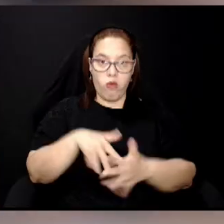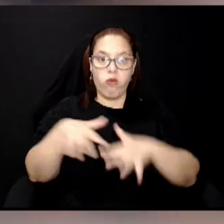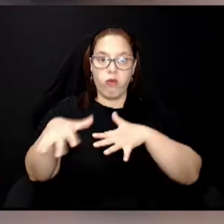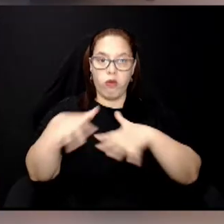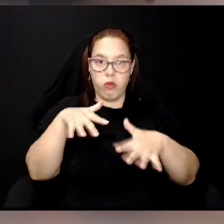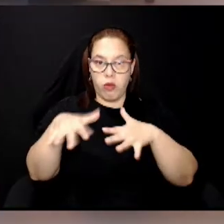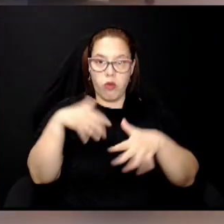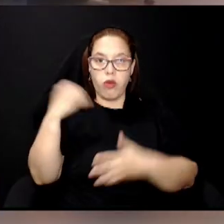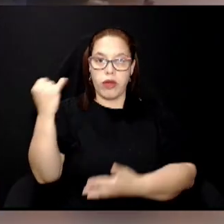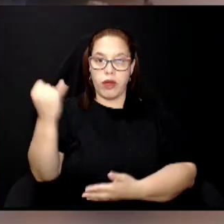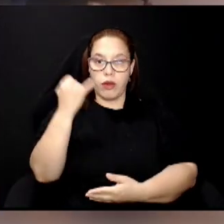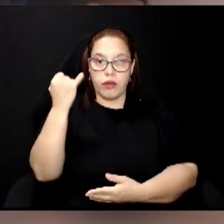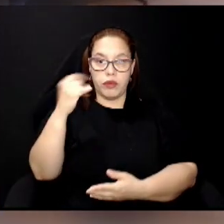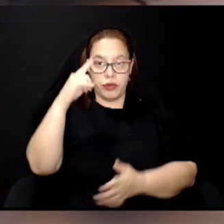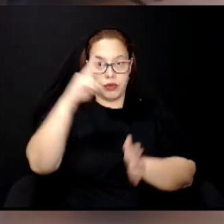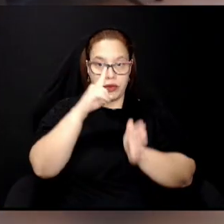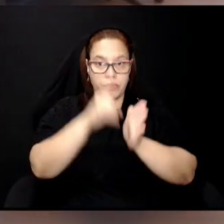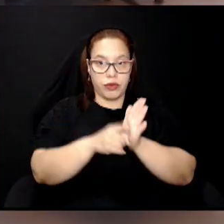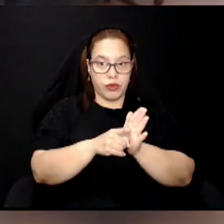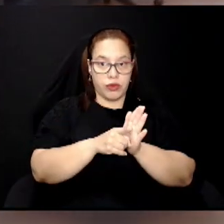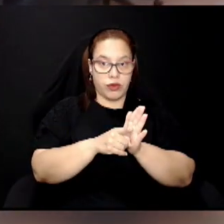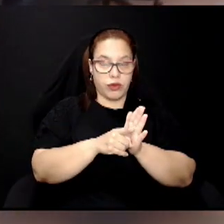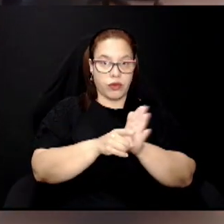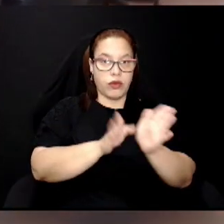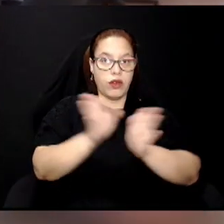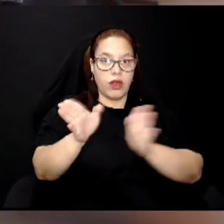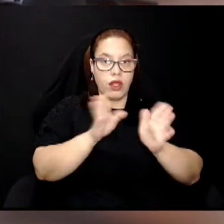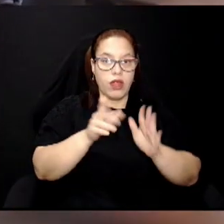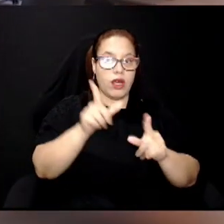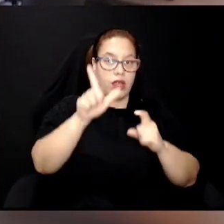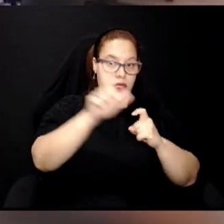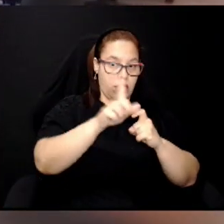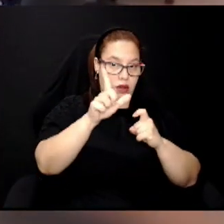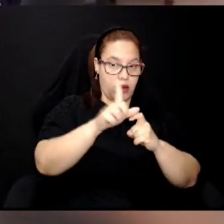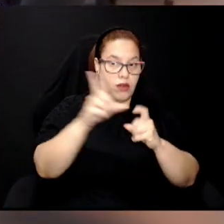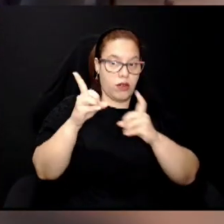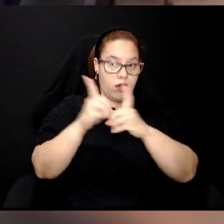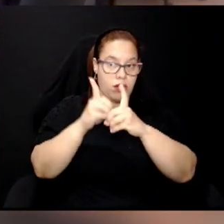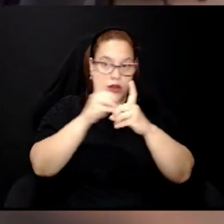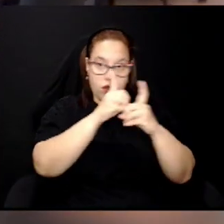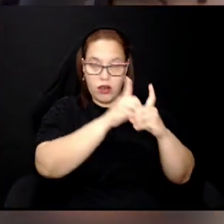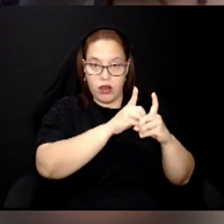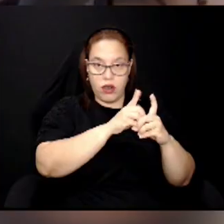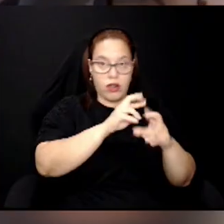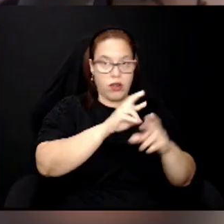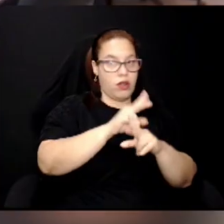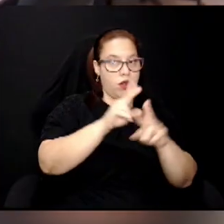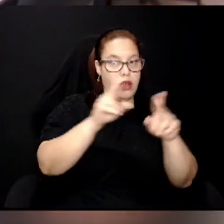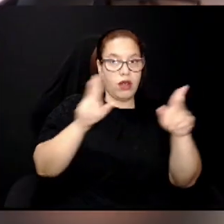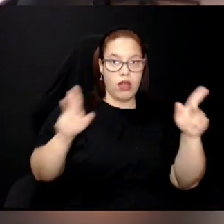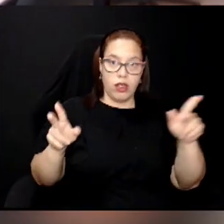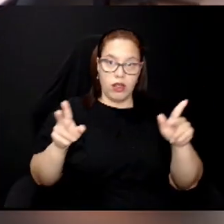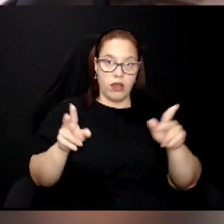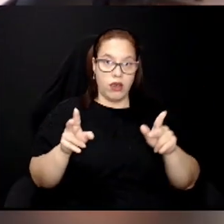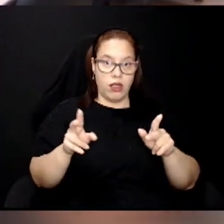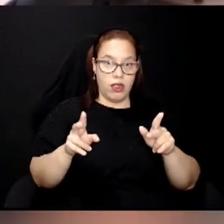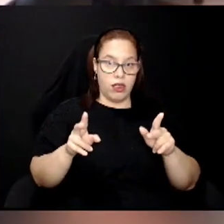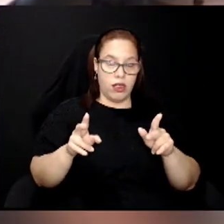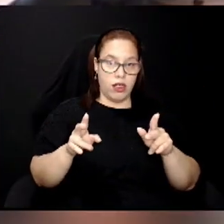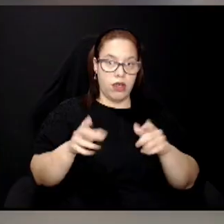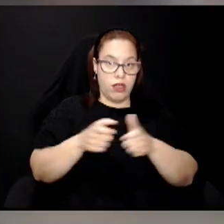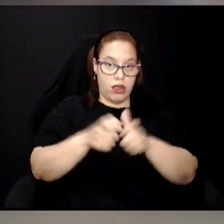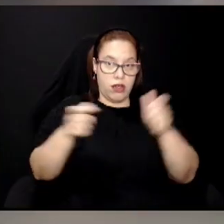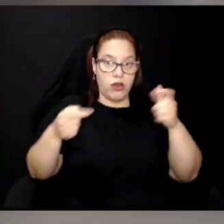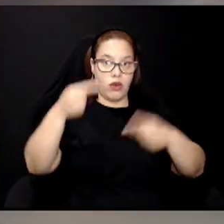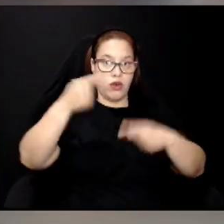importante. O diagnóstico, acesso ao laudo e ao atendimento nos mais diversos segmentos foi amplamente